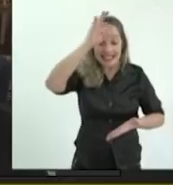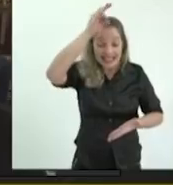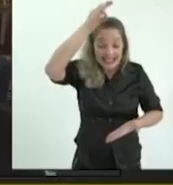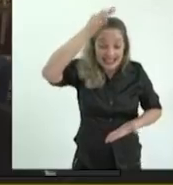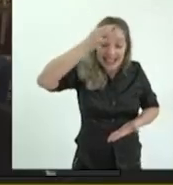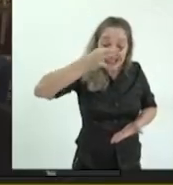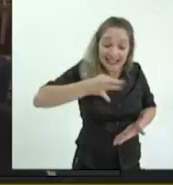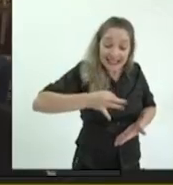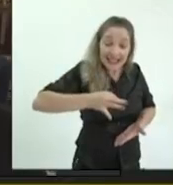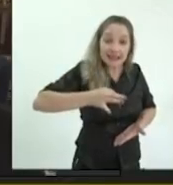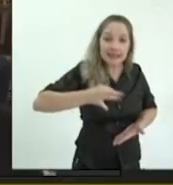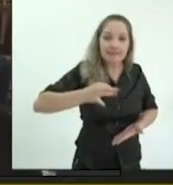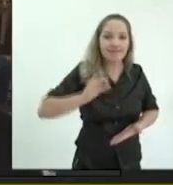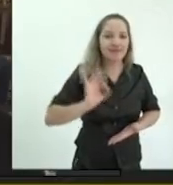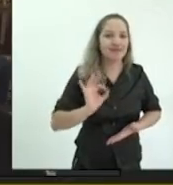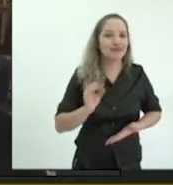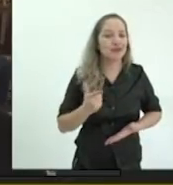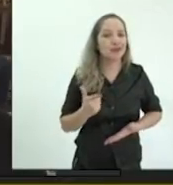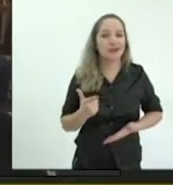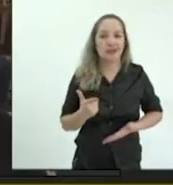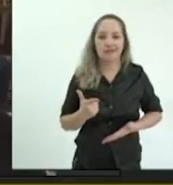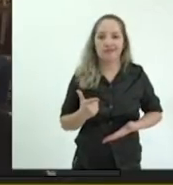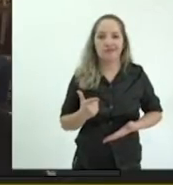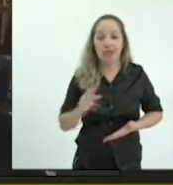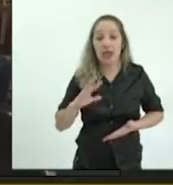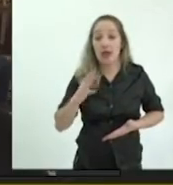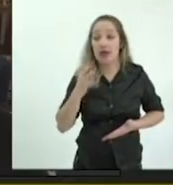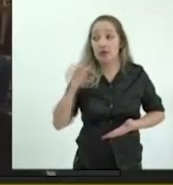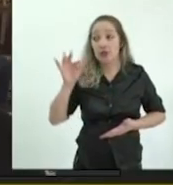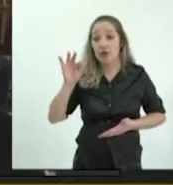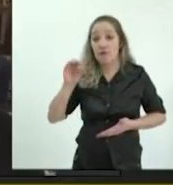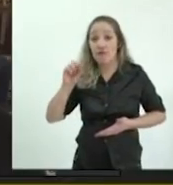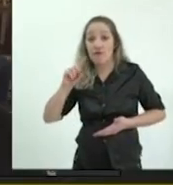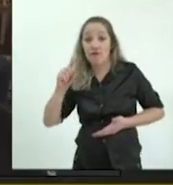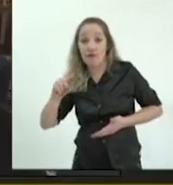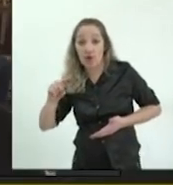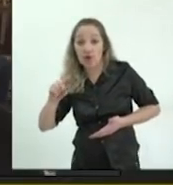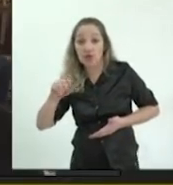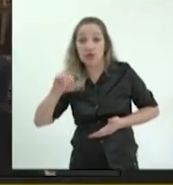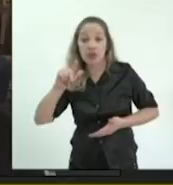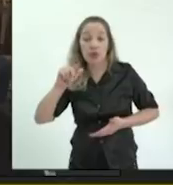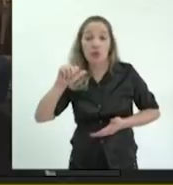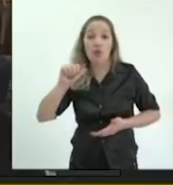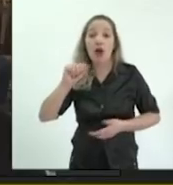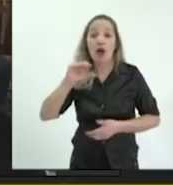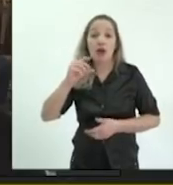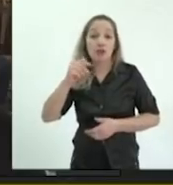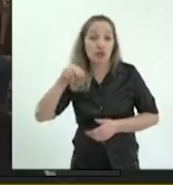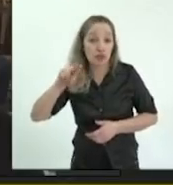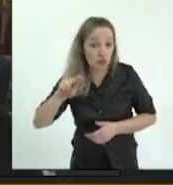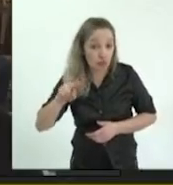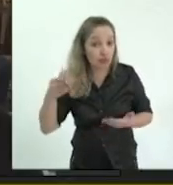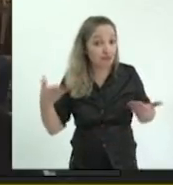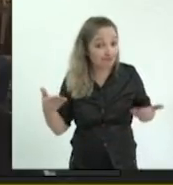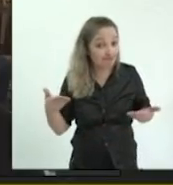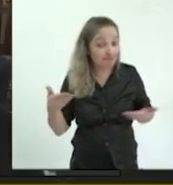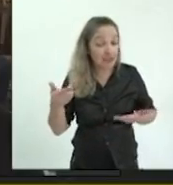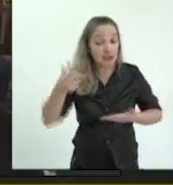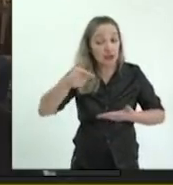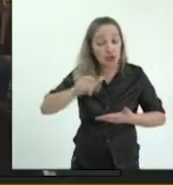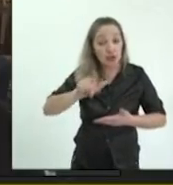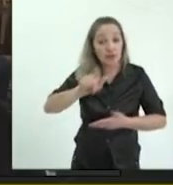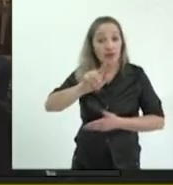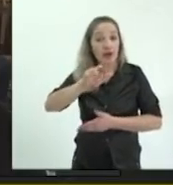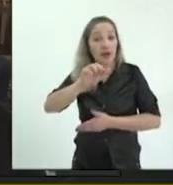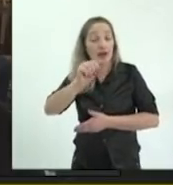em seguida. Aconteceu com Foz do Iguaçu, aconteceu agora, está acontecendo essa semana em Gramado de novo, está fechando até o dia 20, pelo menos.